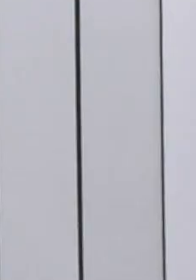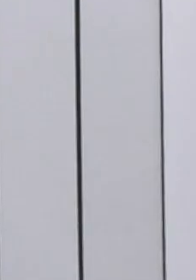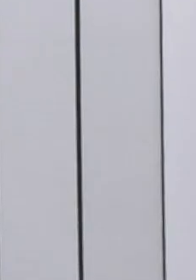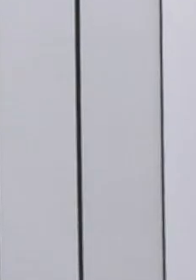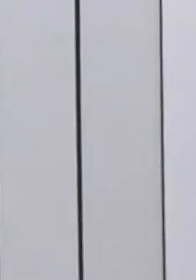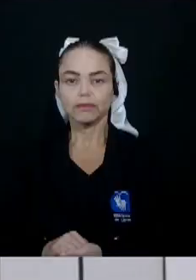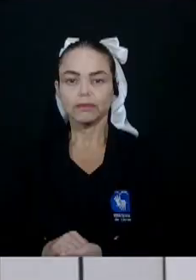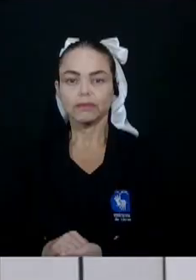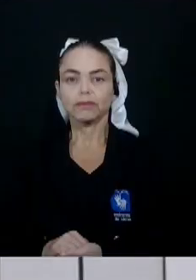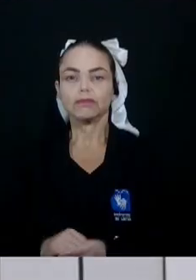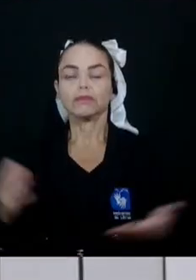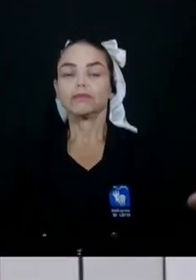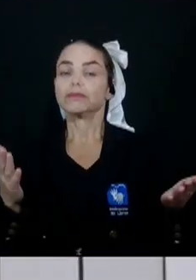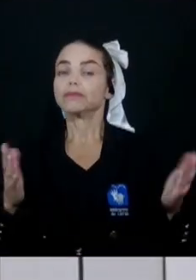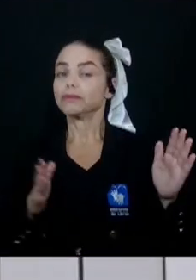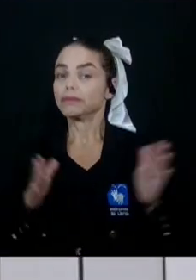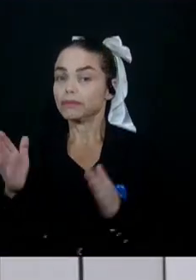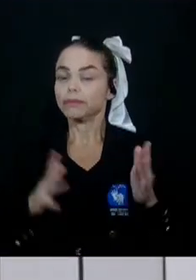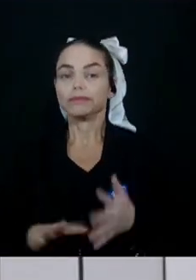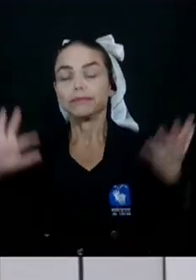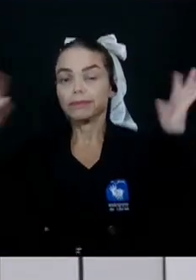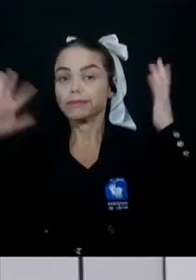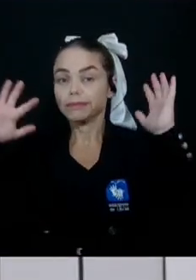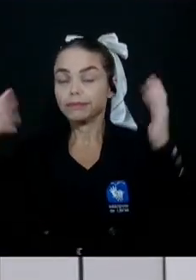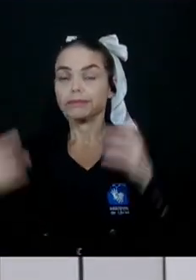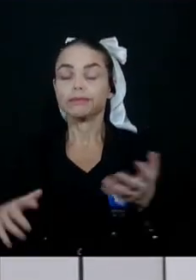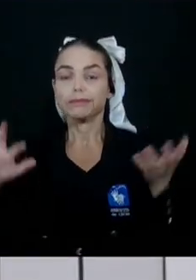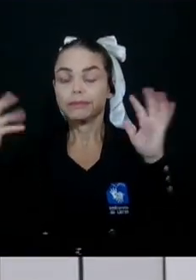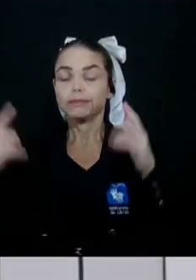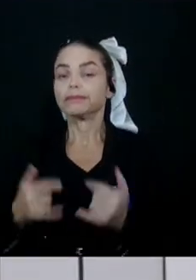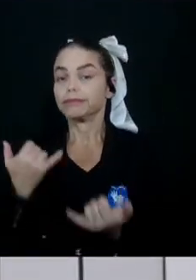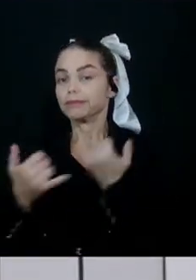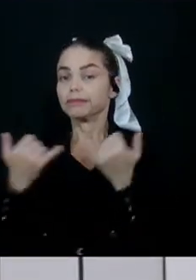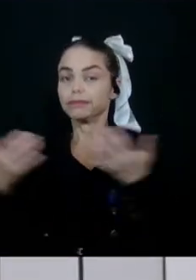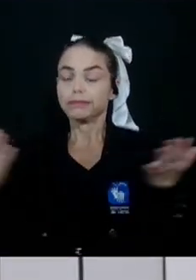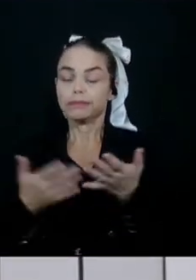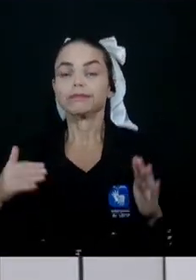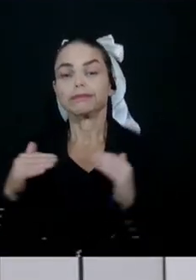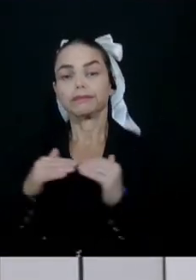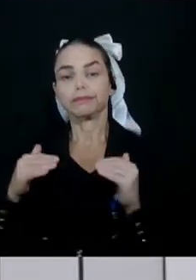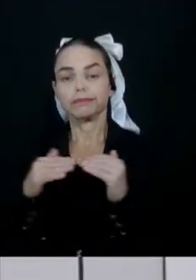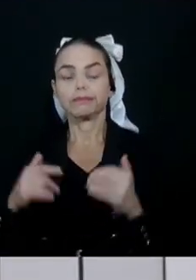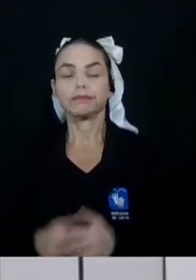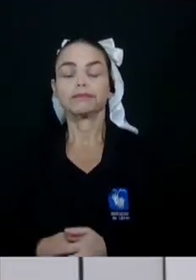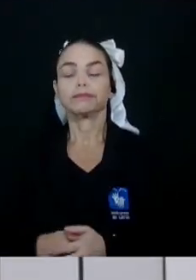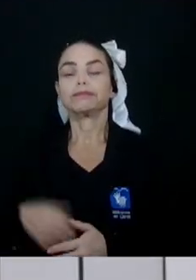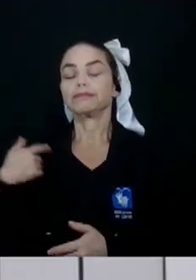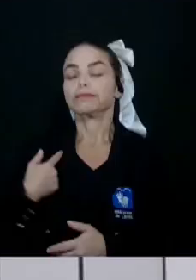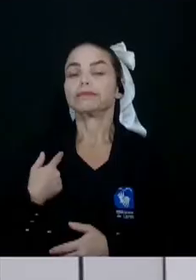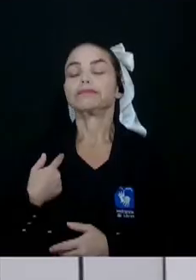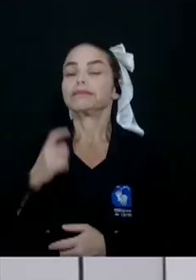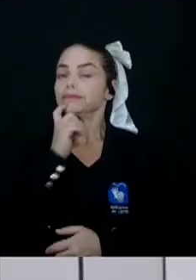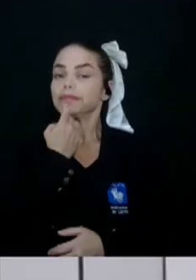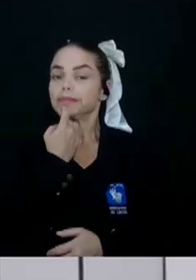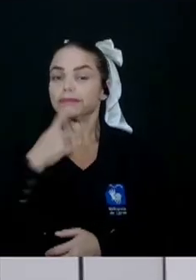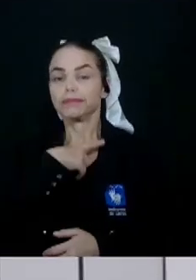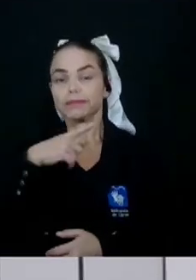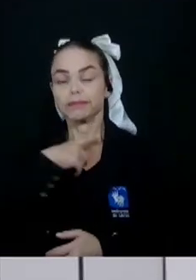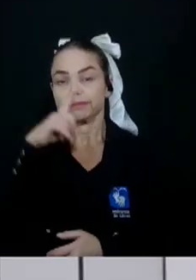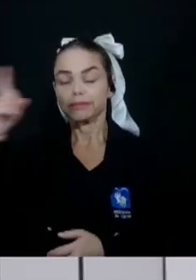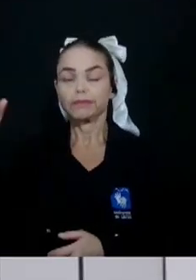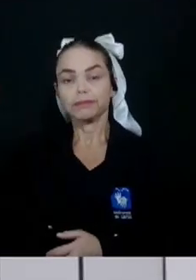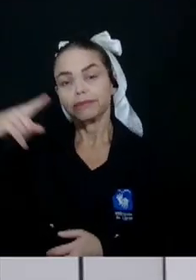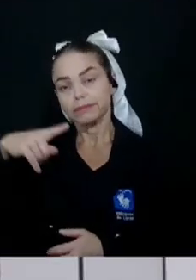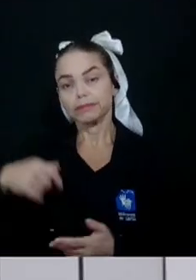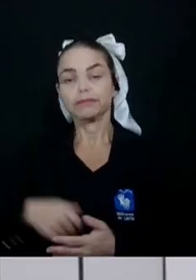E olha só, o tempo amanhã será parecido com hoje. De acordo com o Climatempo, Campinas deve ter dia de sol com